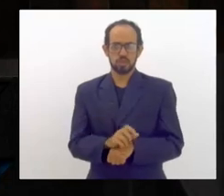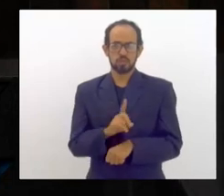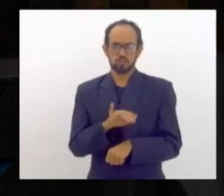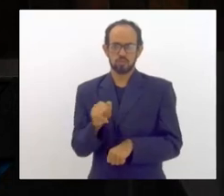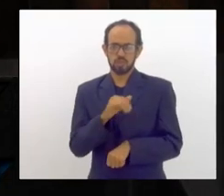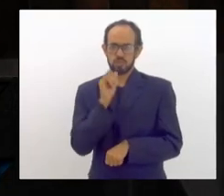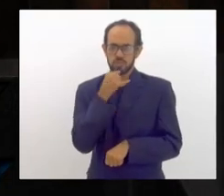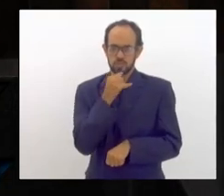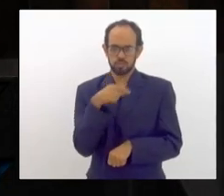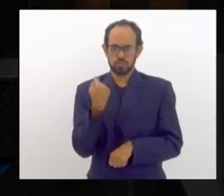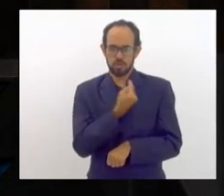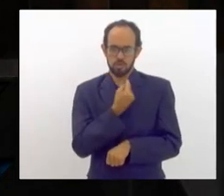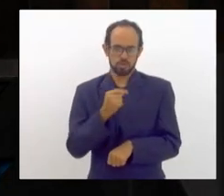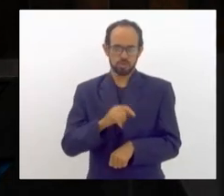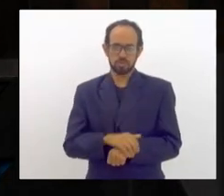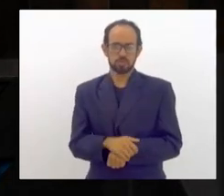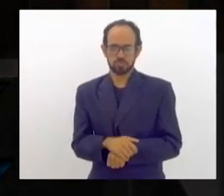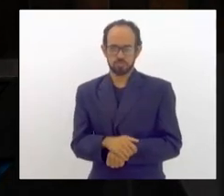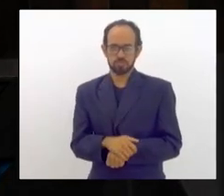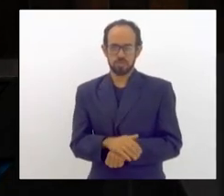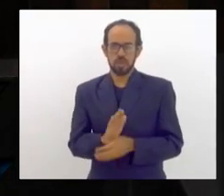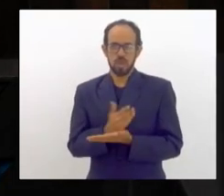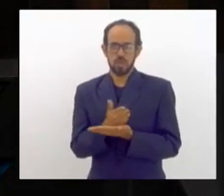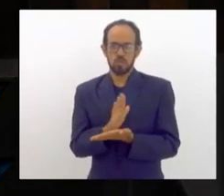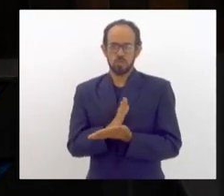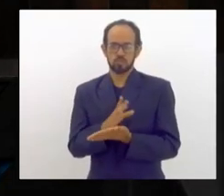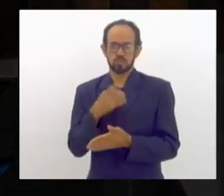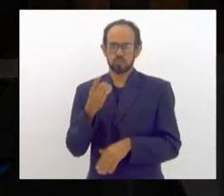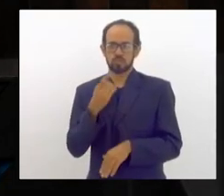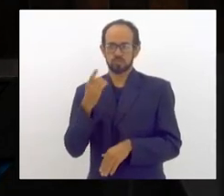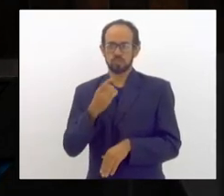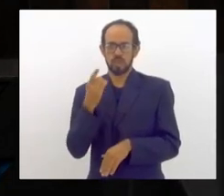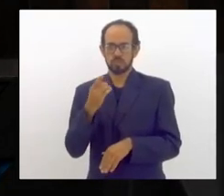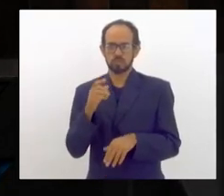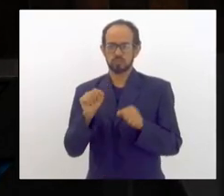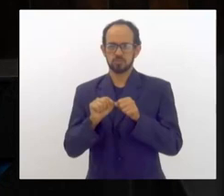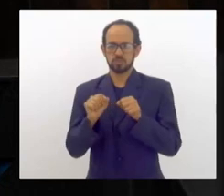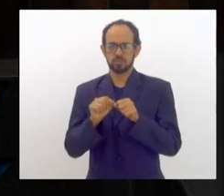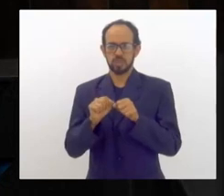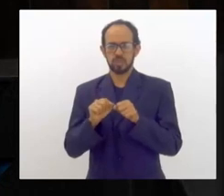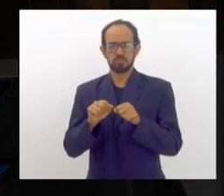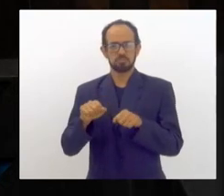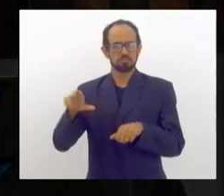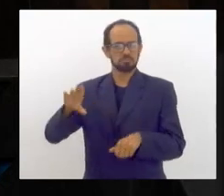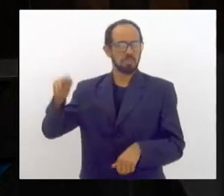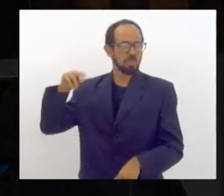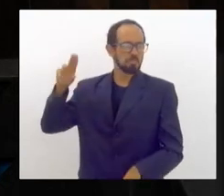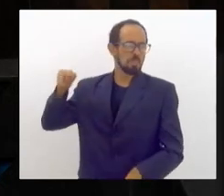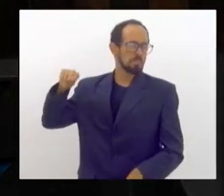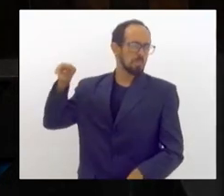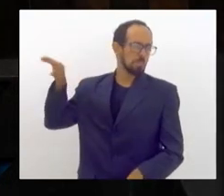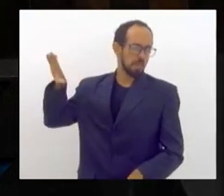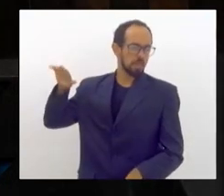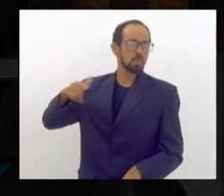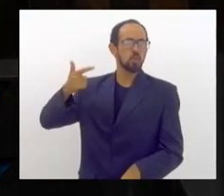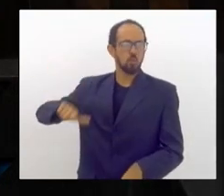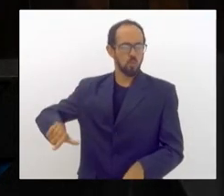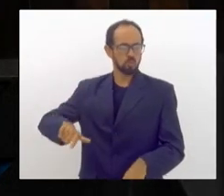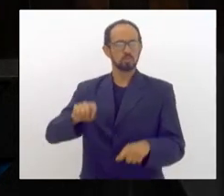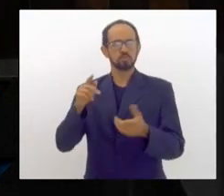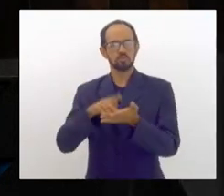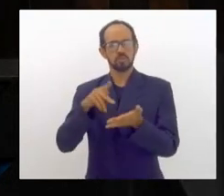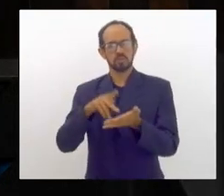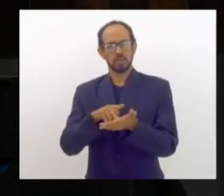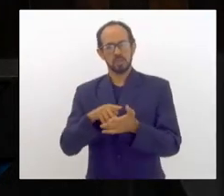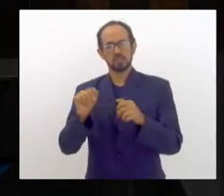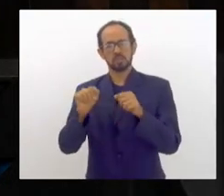nós, porque alguns deputados fizeram uma papagaiada, mas outros, de fato,